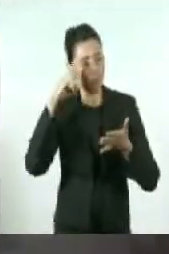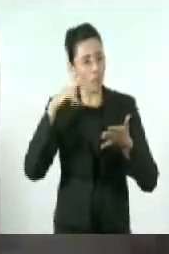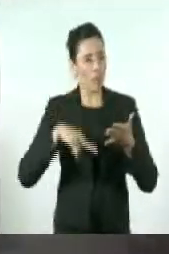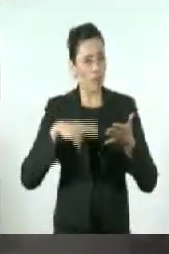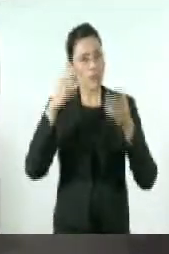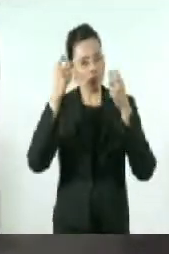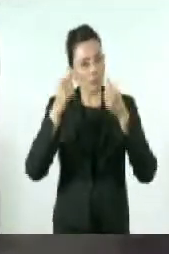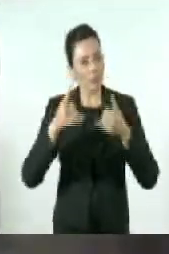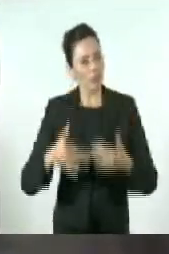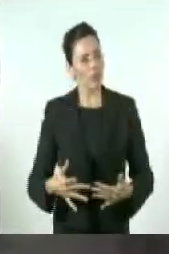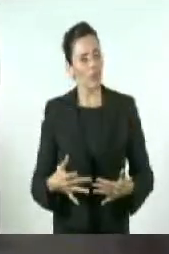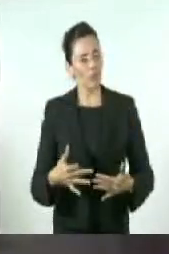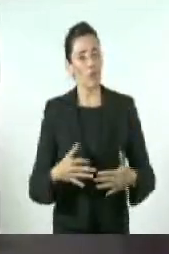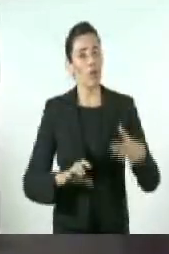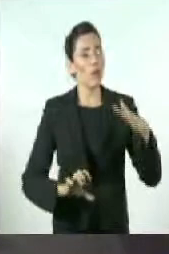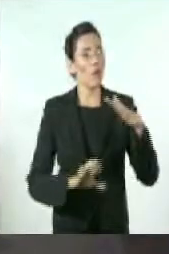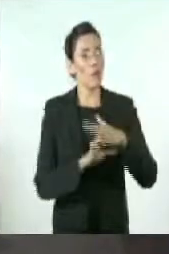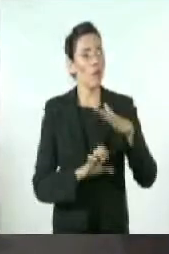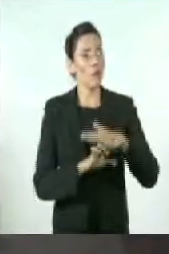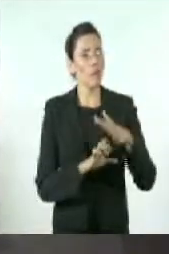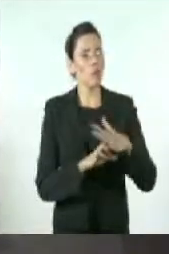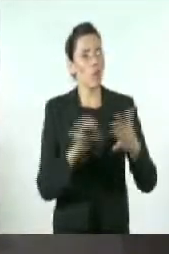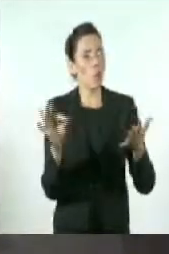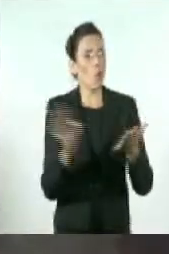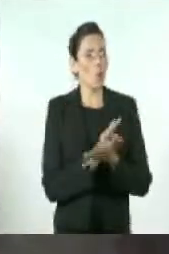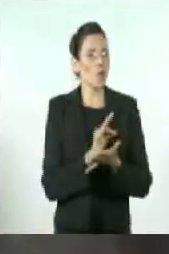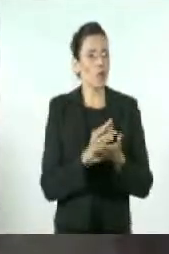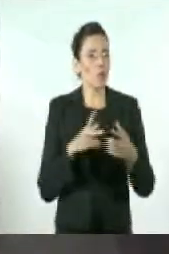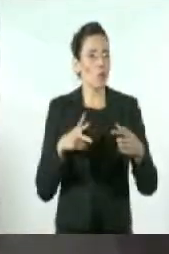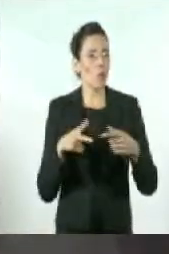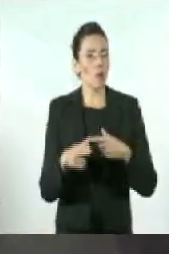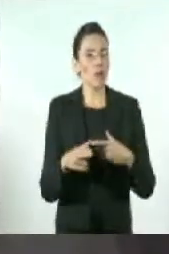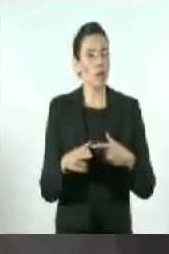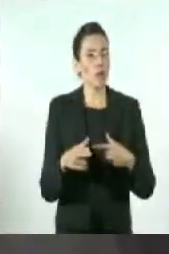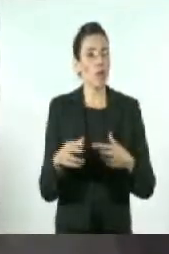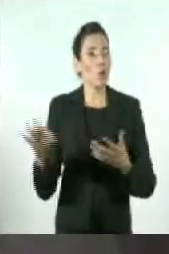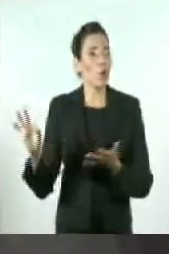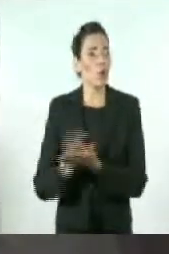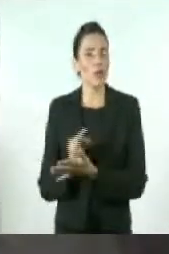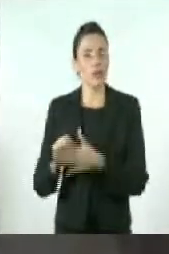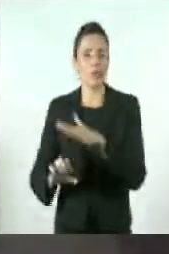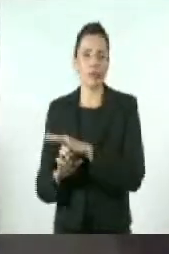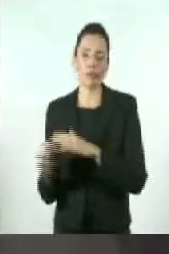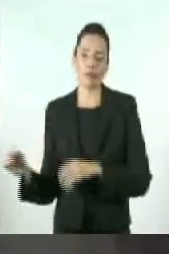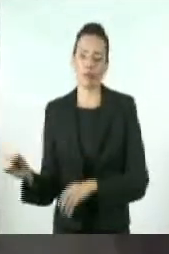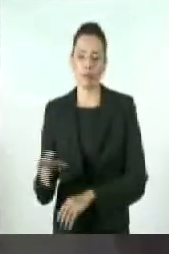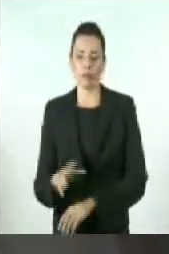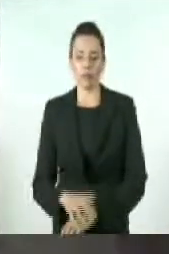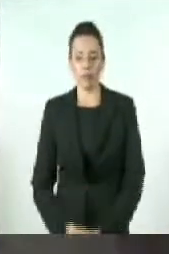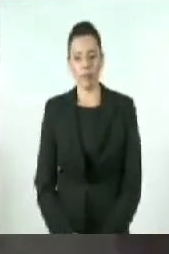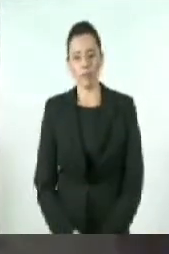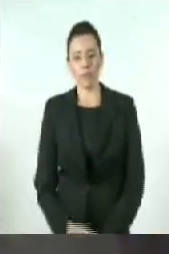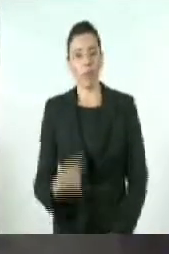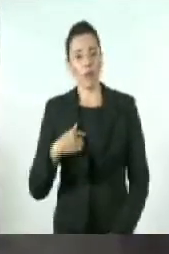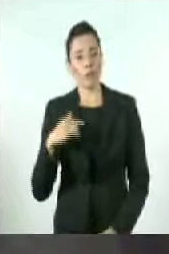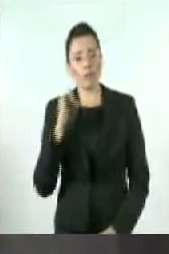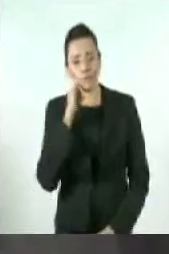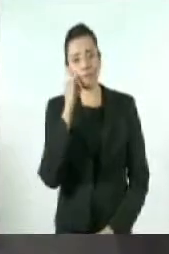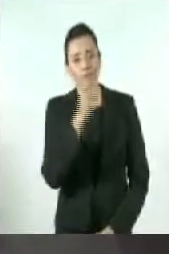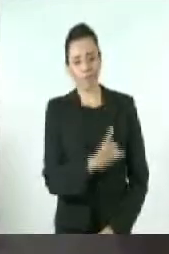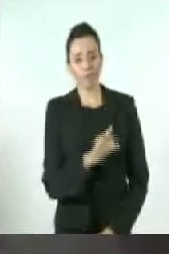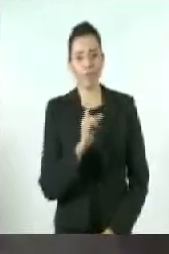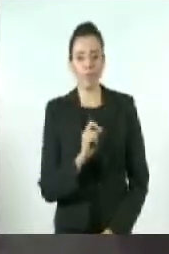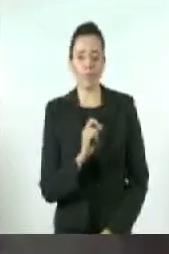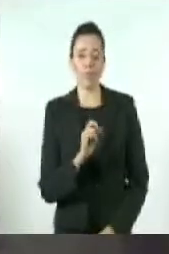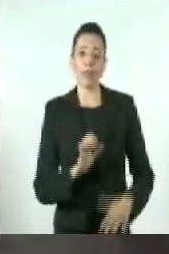Ministério Público do Trabalho, e em relação a essa atividade que Vossa Excelência falou, para informar a Vossa Excelência que a empresa que